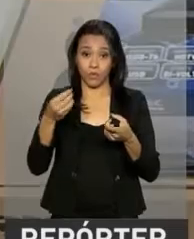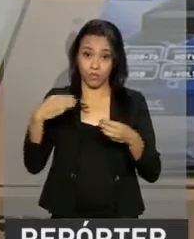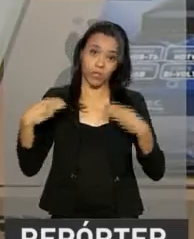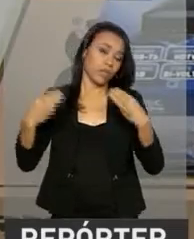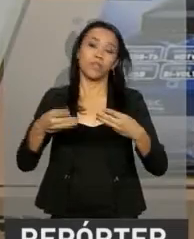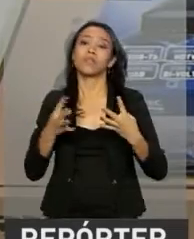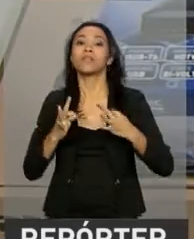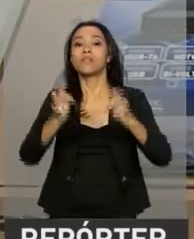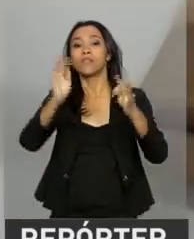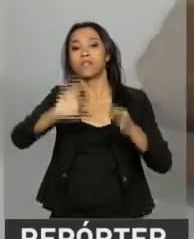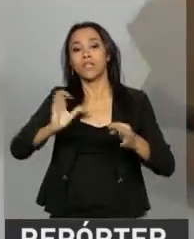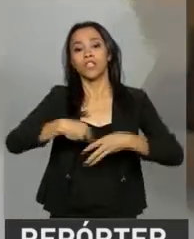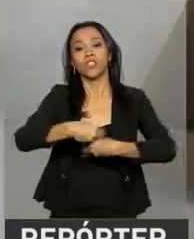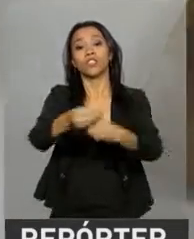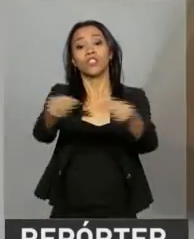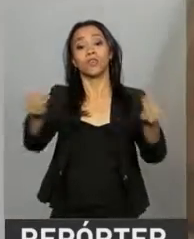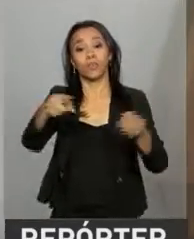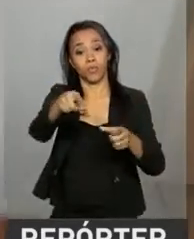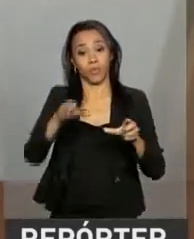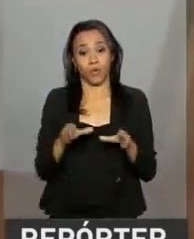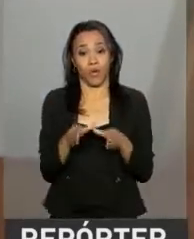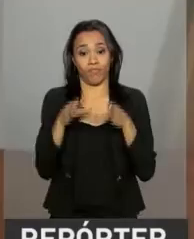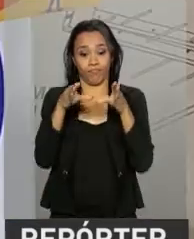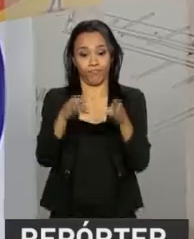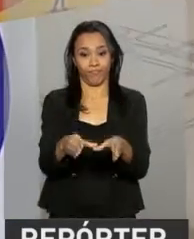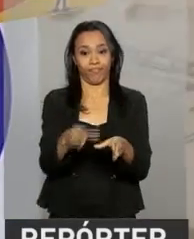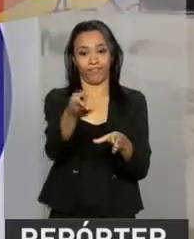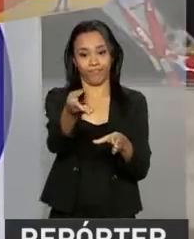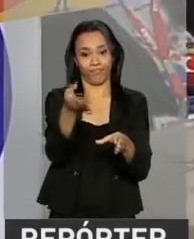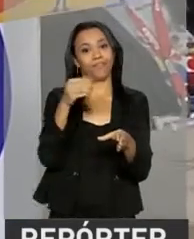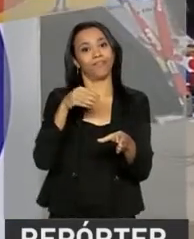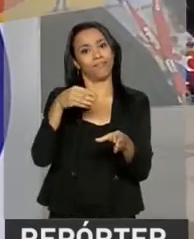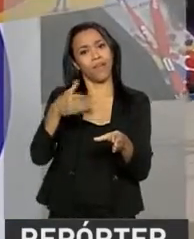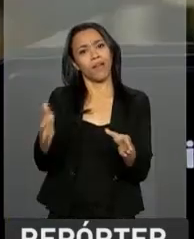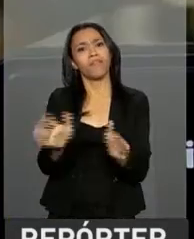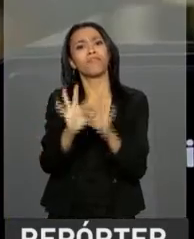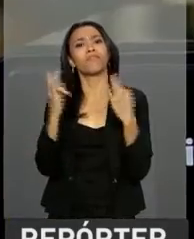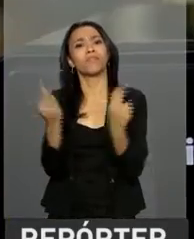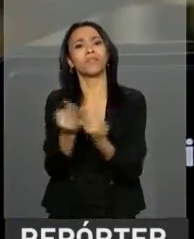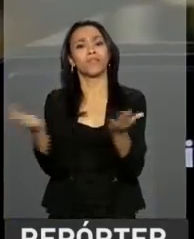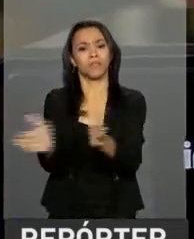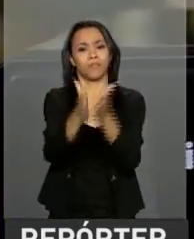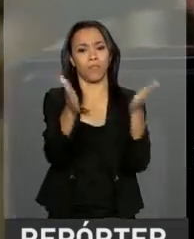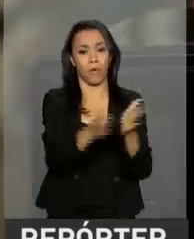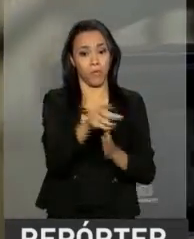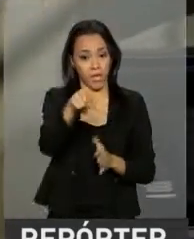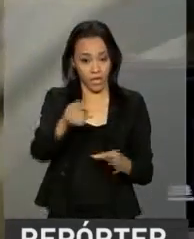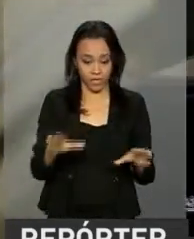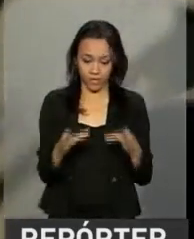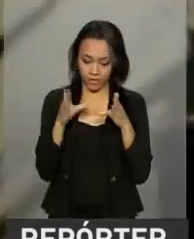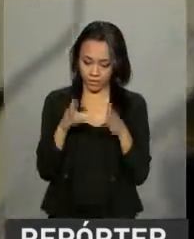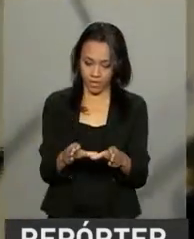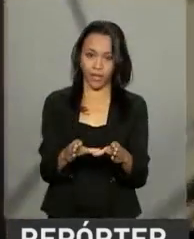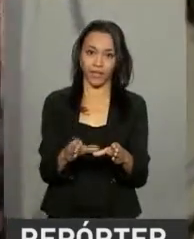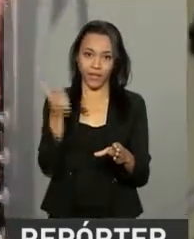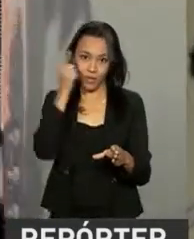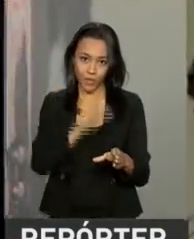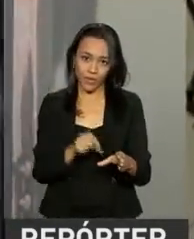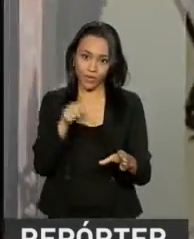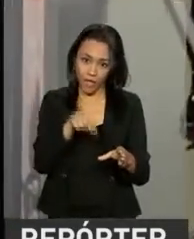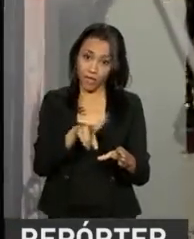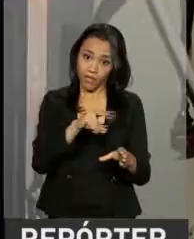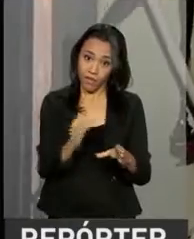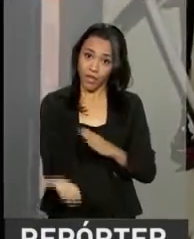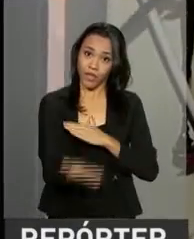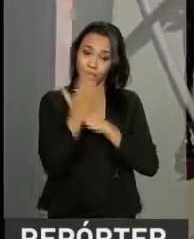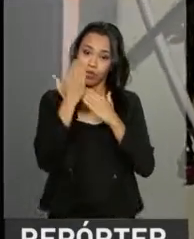federal conversores e antenas para tv digital a famílias de baixa renda este aparelho adquirido pela dona ivonete é que vai fazer